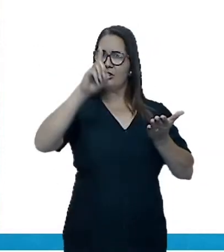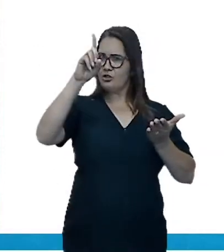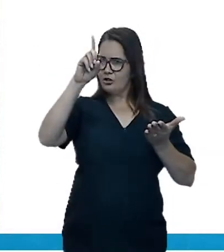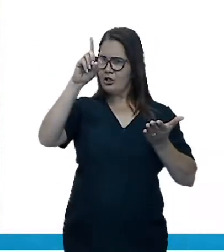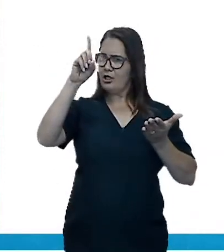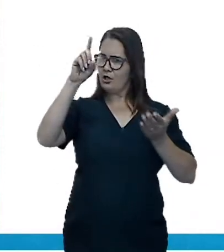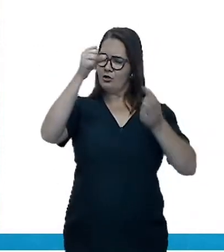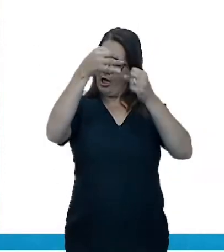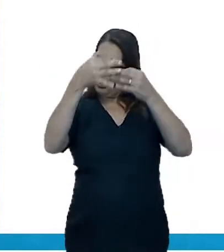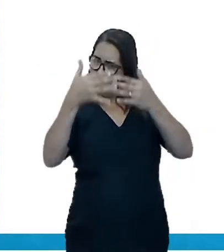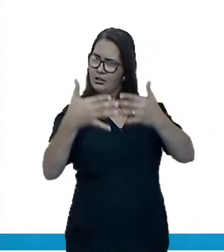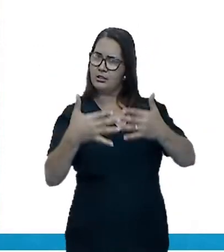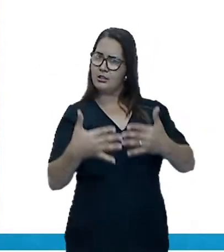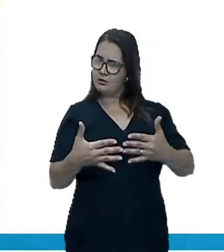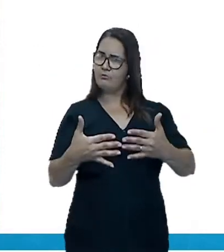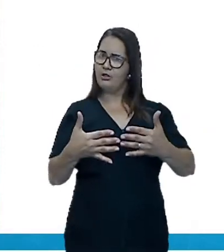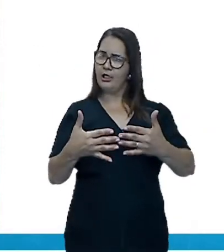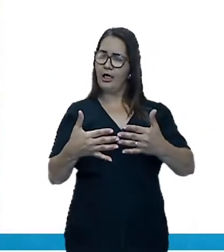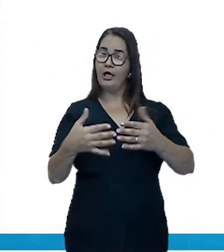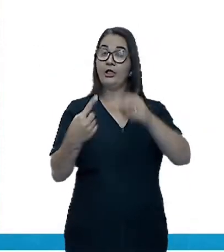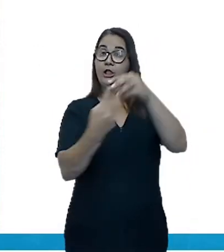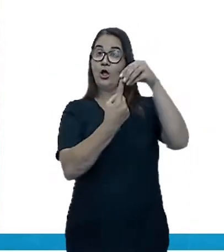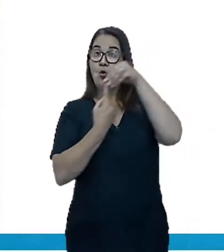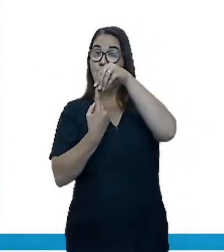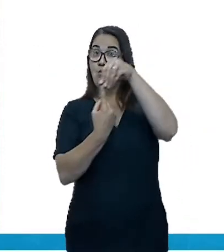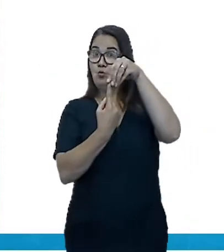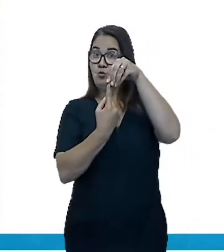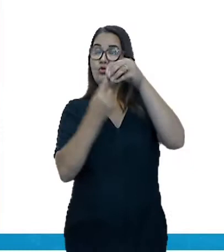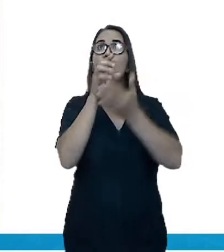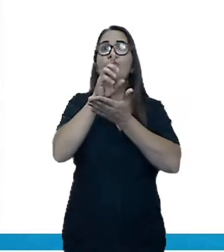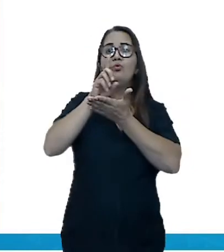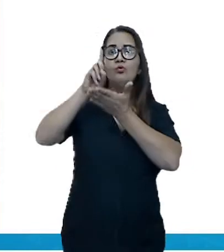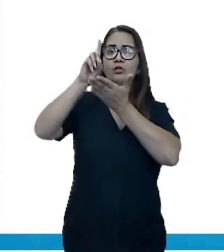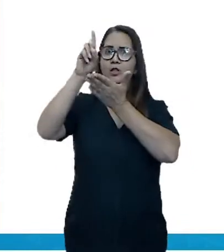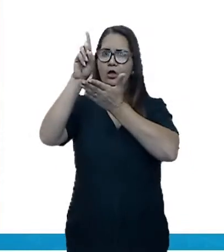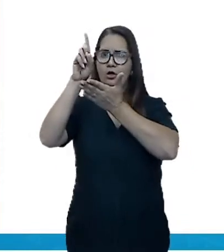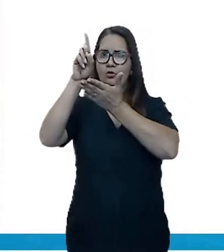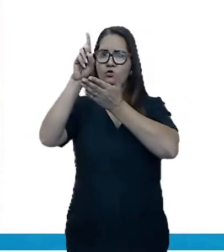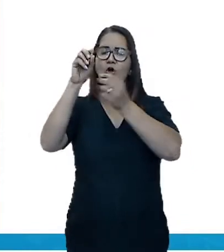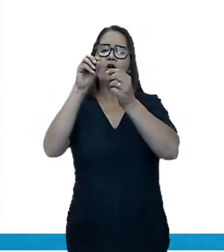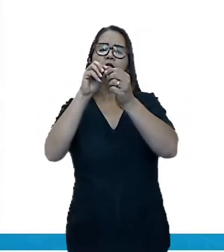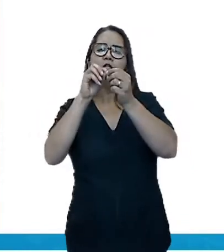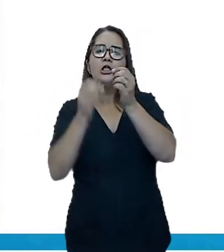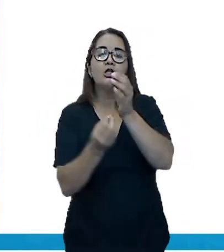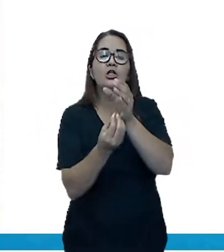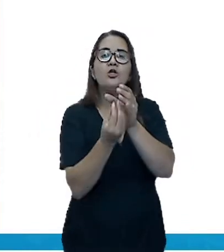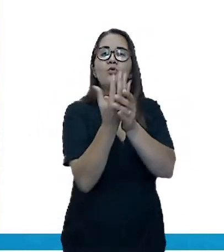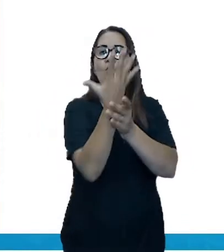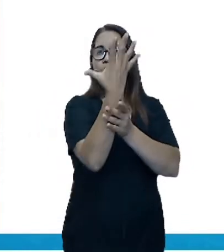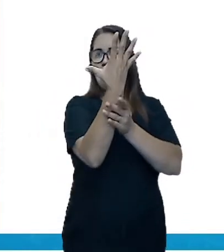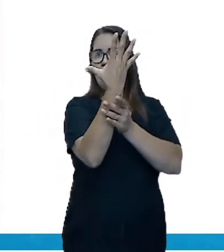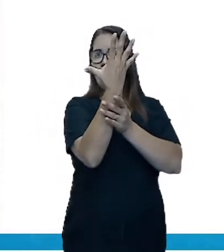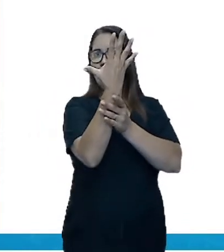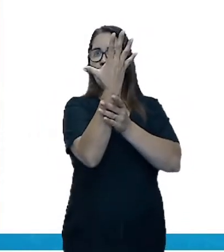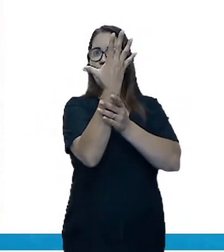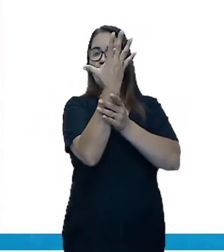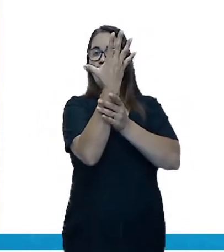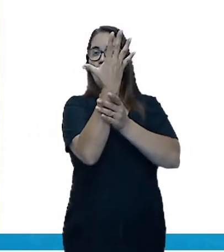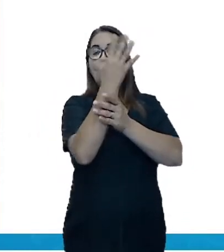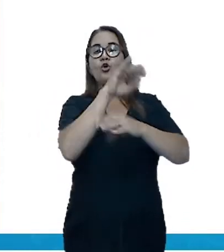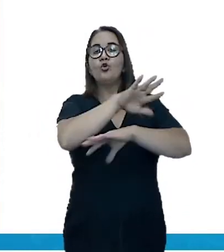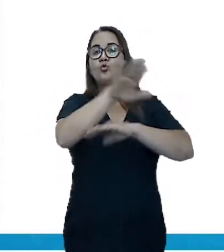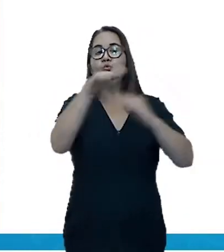eterno, responsável único pela criação de tudo que existe. Essa linha